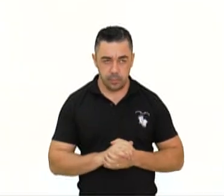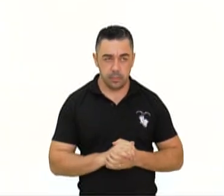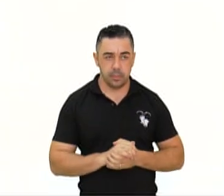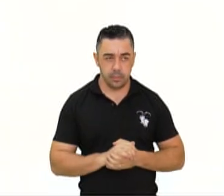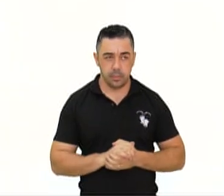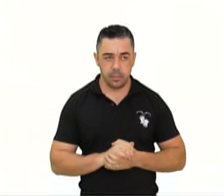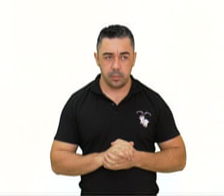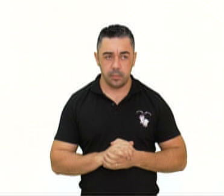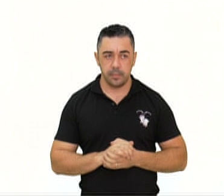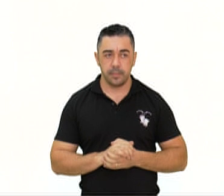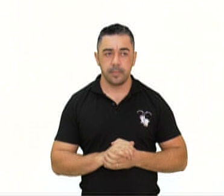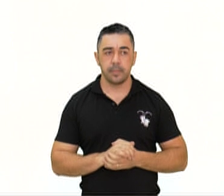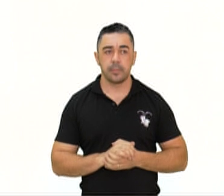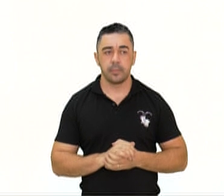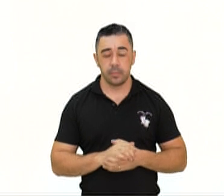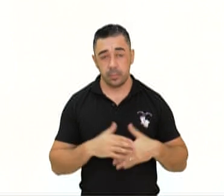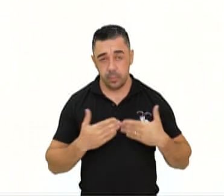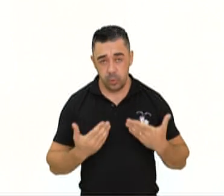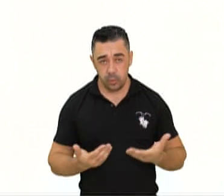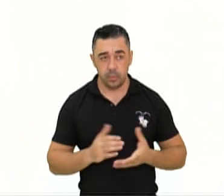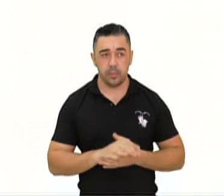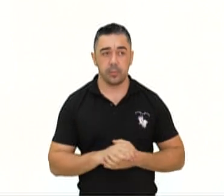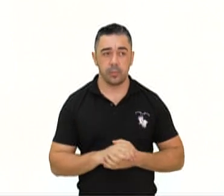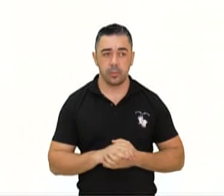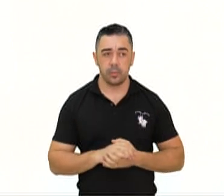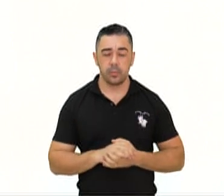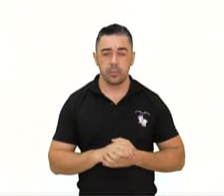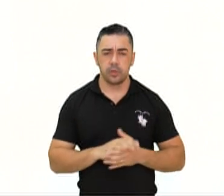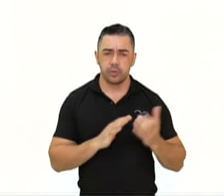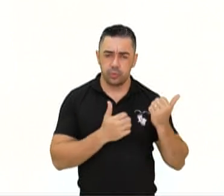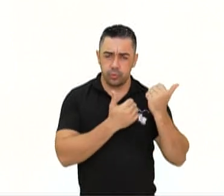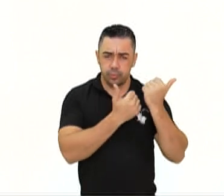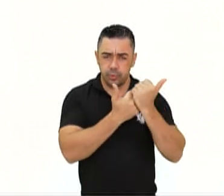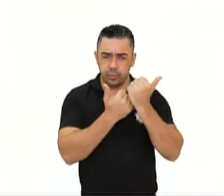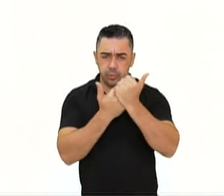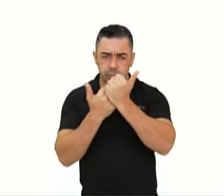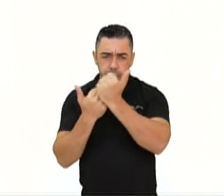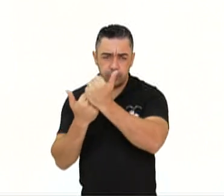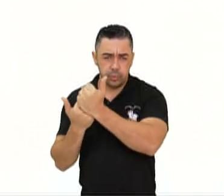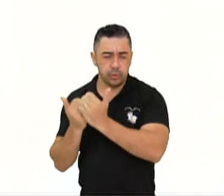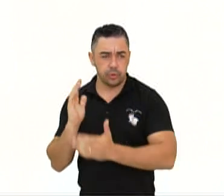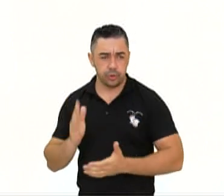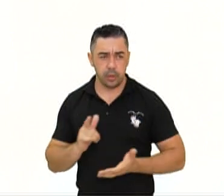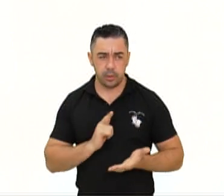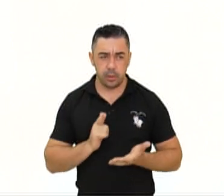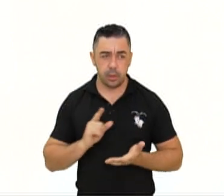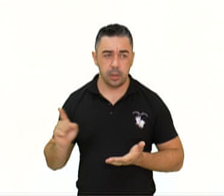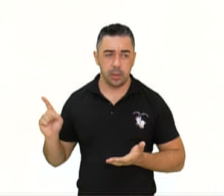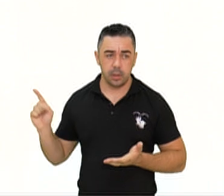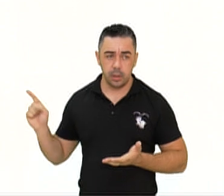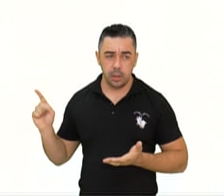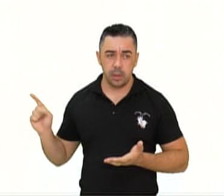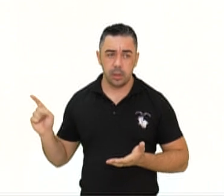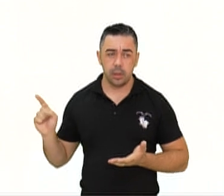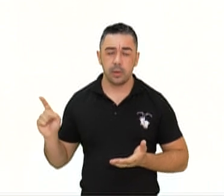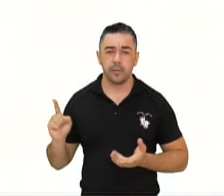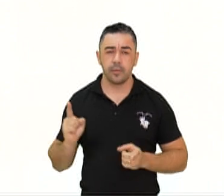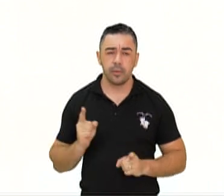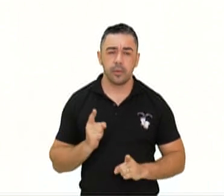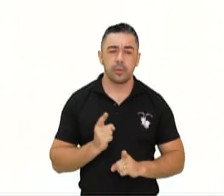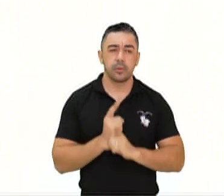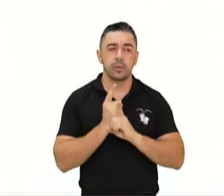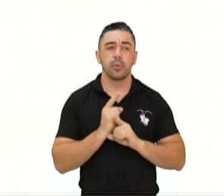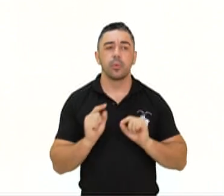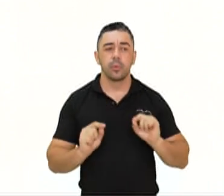e menor. Então, quando eu substituo os dados que eu já tenho nessa fórmula, eu vou chegar